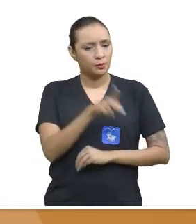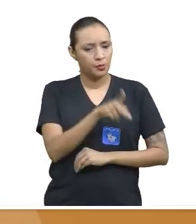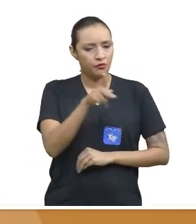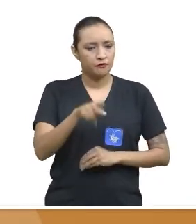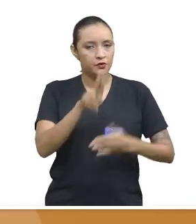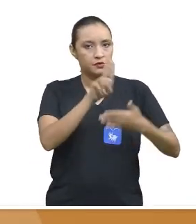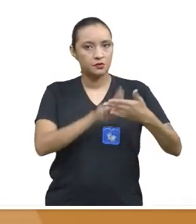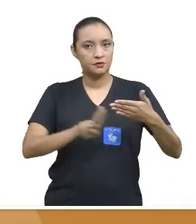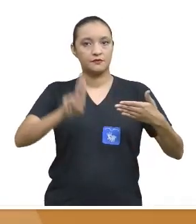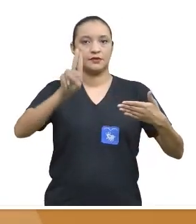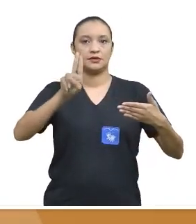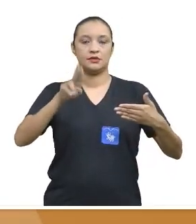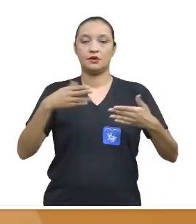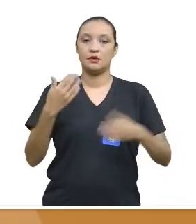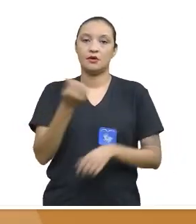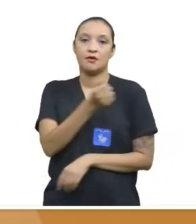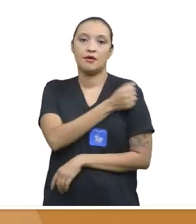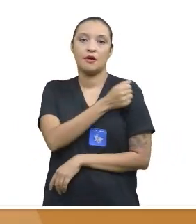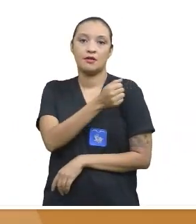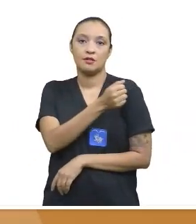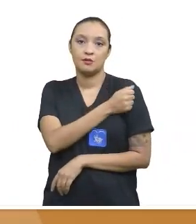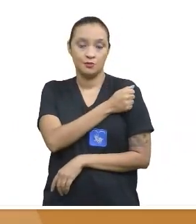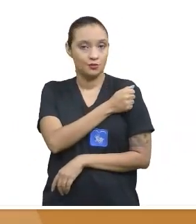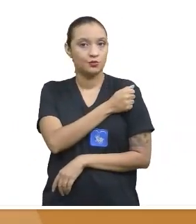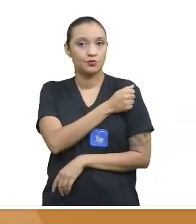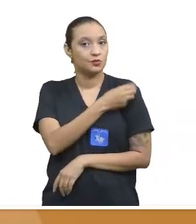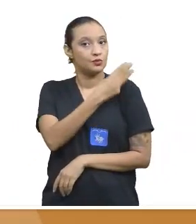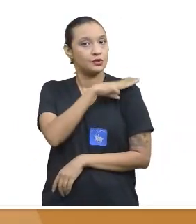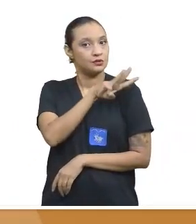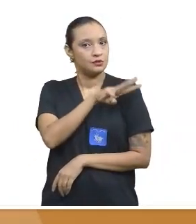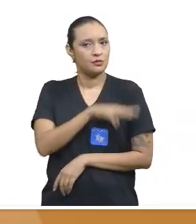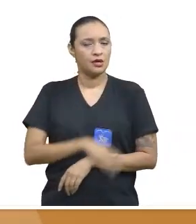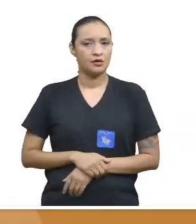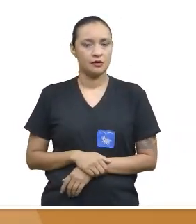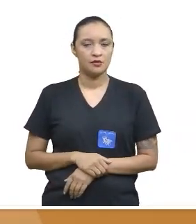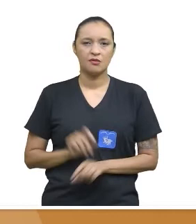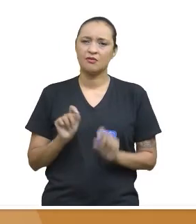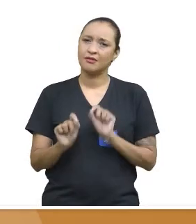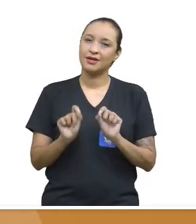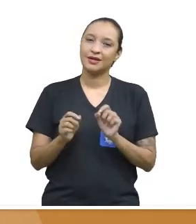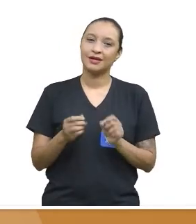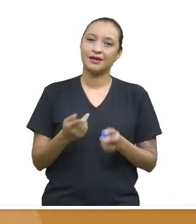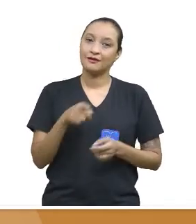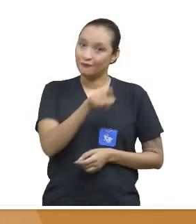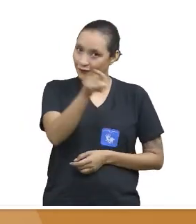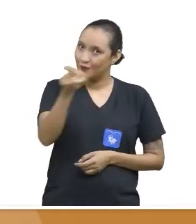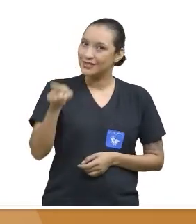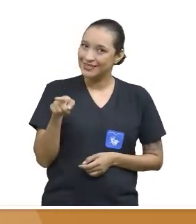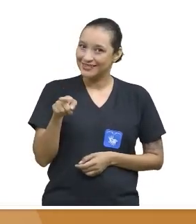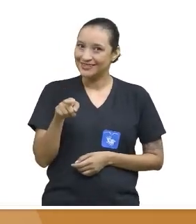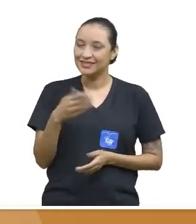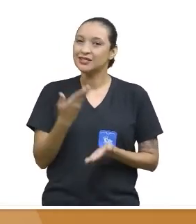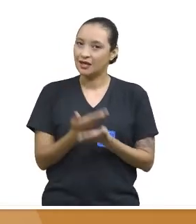universitários, estudantes secundaristas. O que é um estudante secundarista?